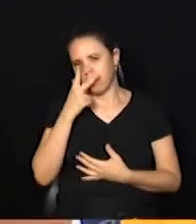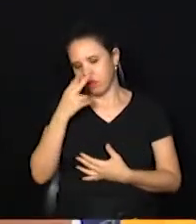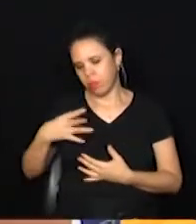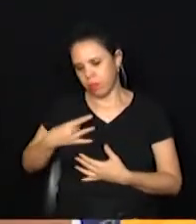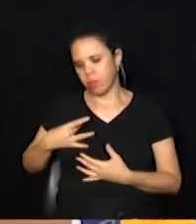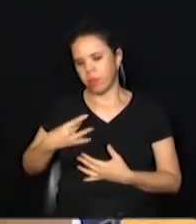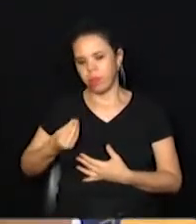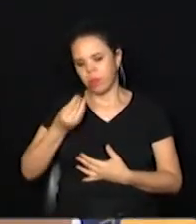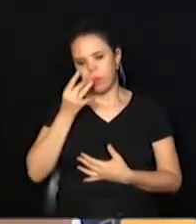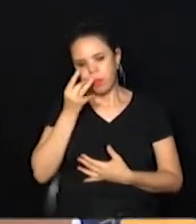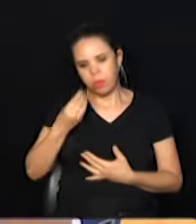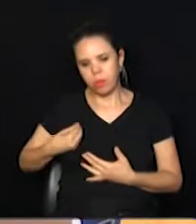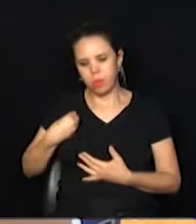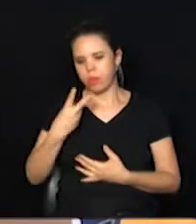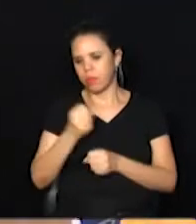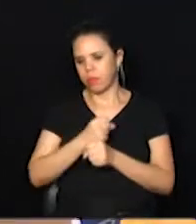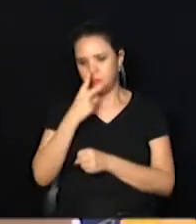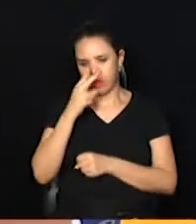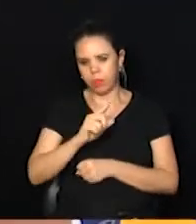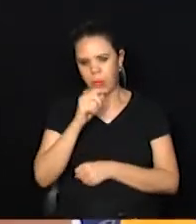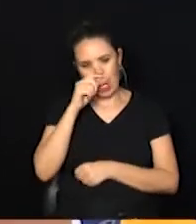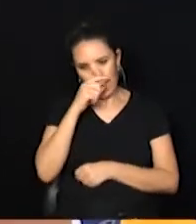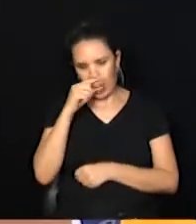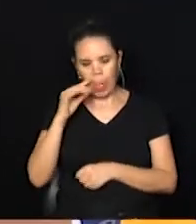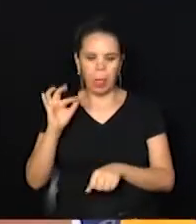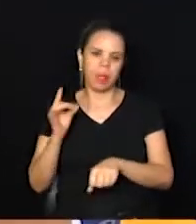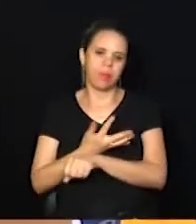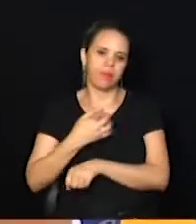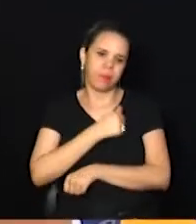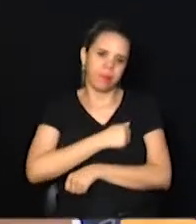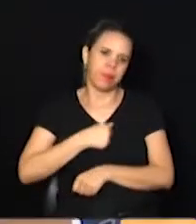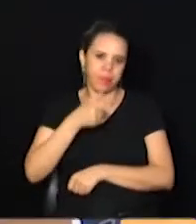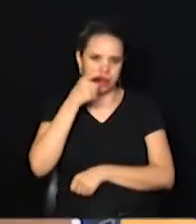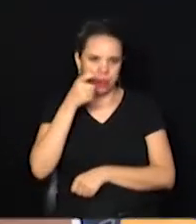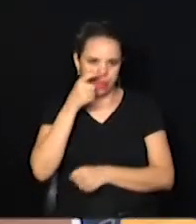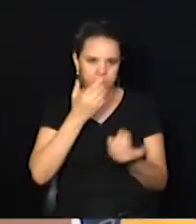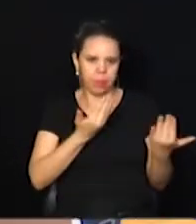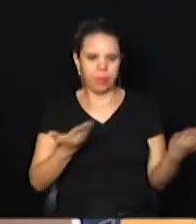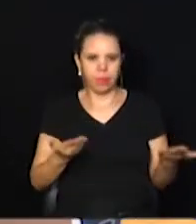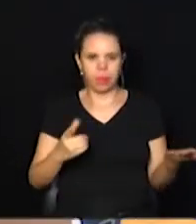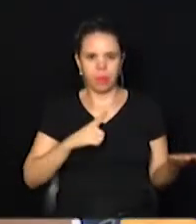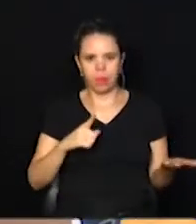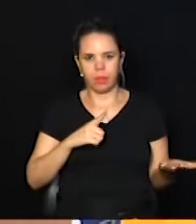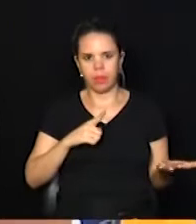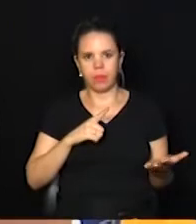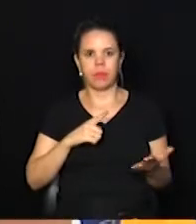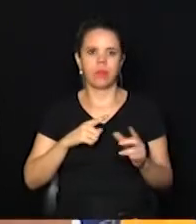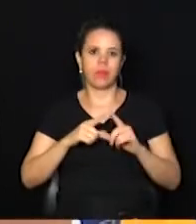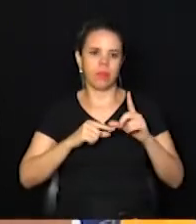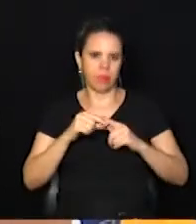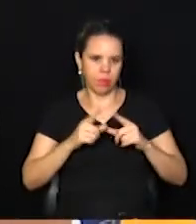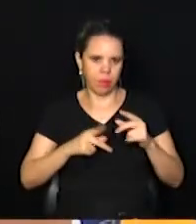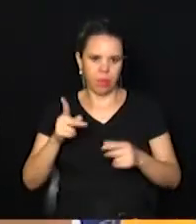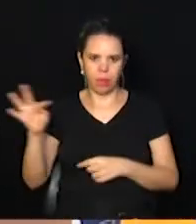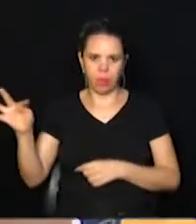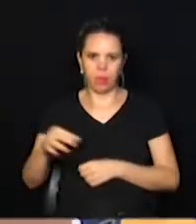presente. Nem parece que já faz 20 anos. Eu só suporto essa saudade porque te vejo nos jovens que hoje carregam a estrela do PT.